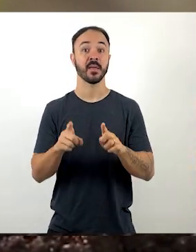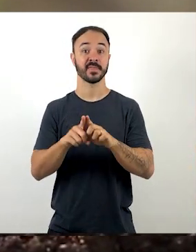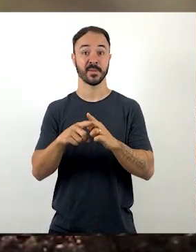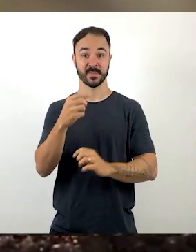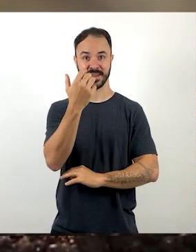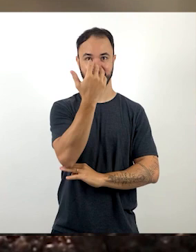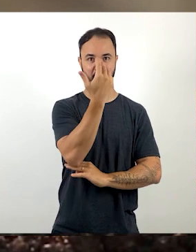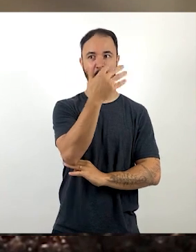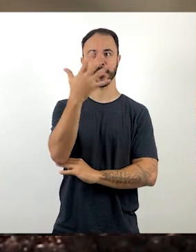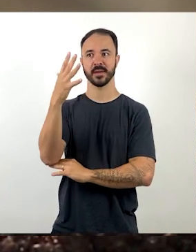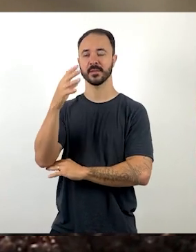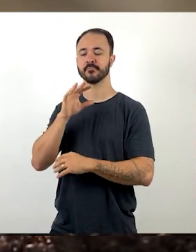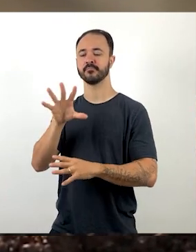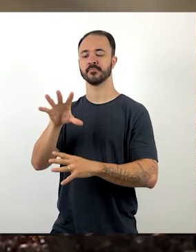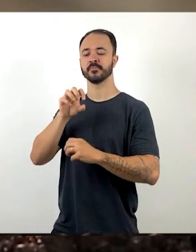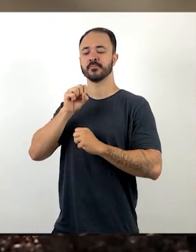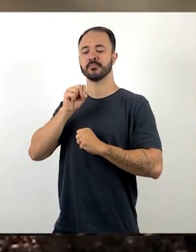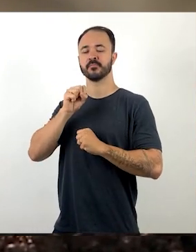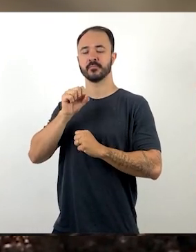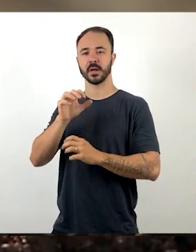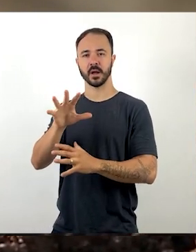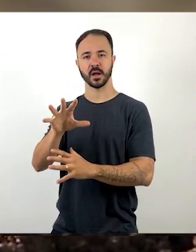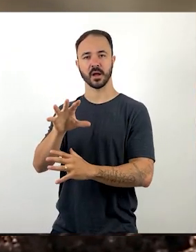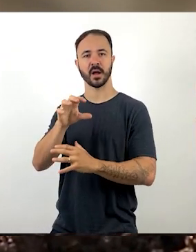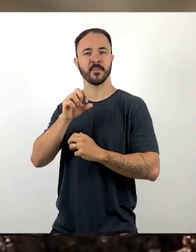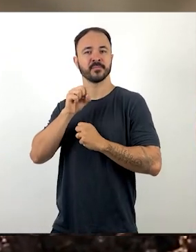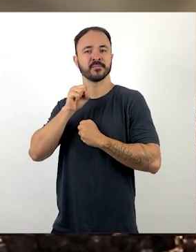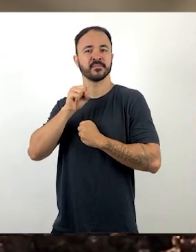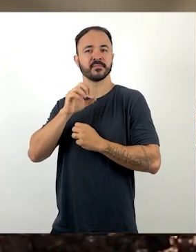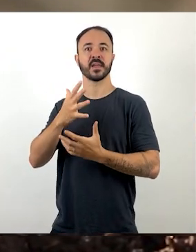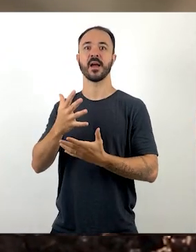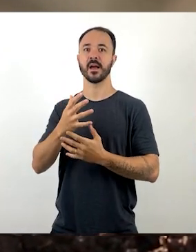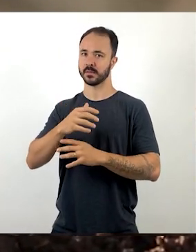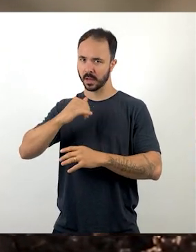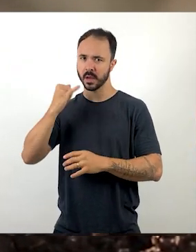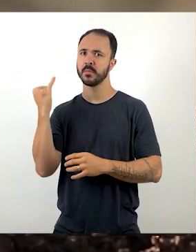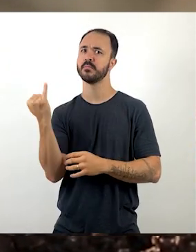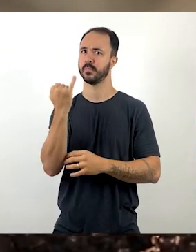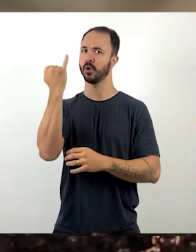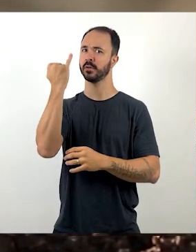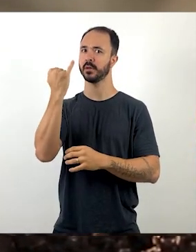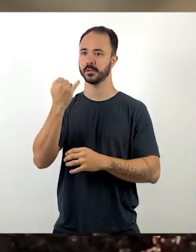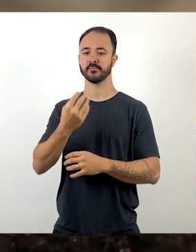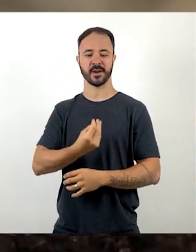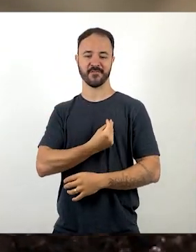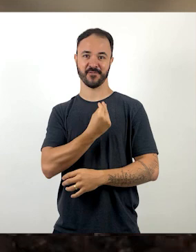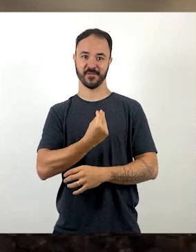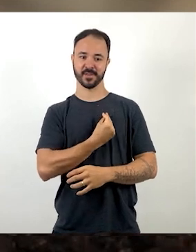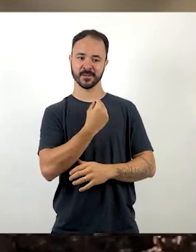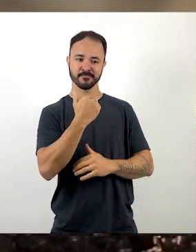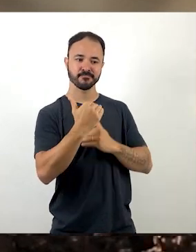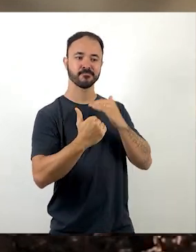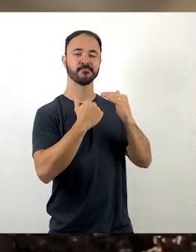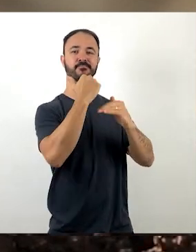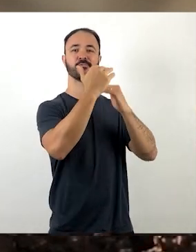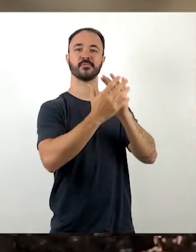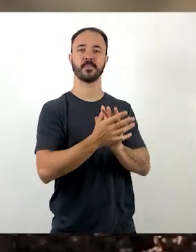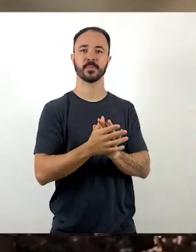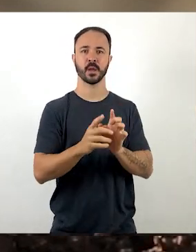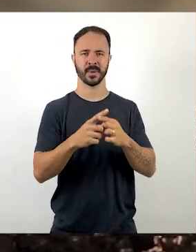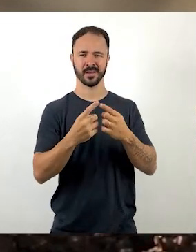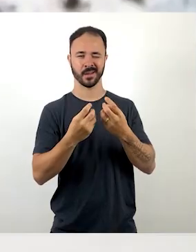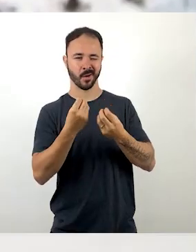plantas desempenham um papel fundamental na produção e sobrevivência delas. Mas o que exatamente são esses